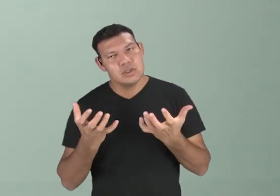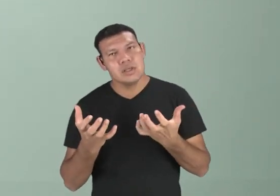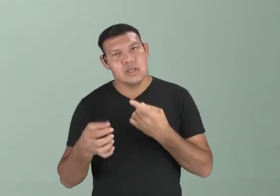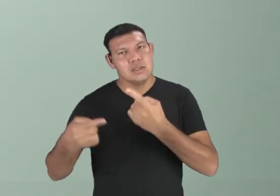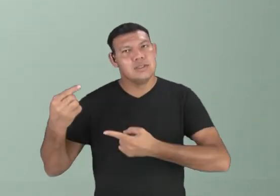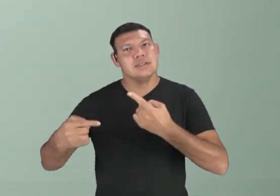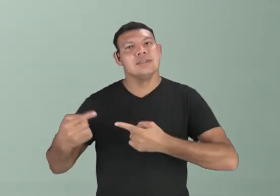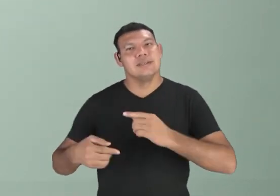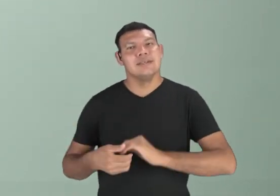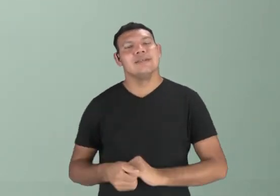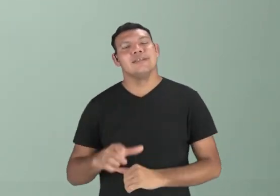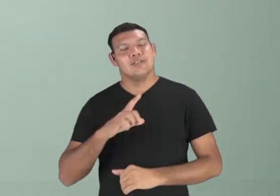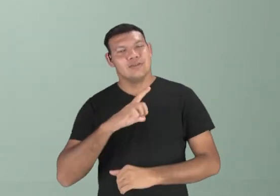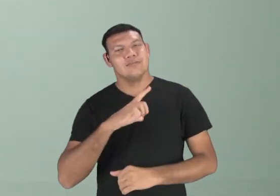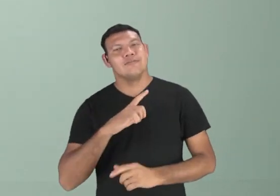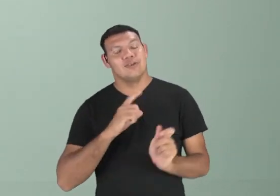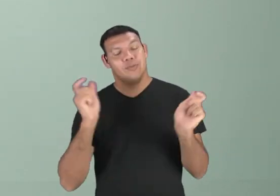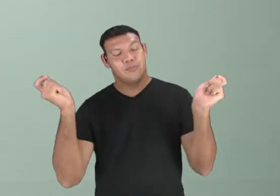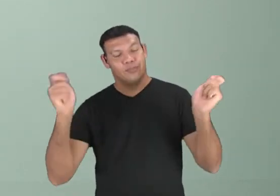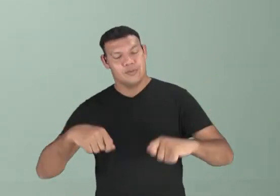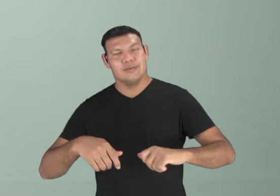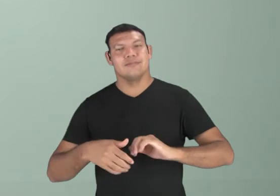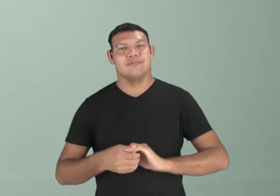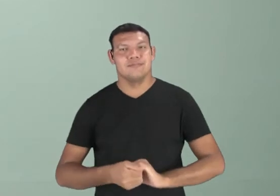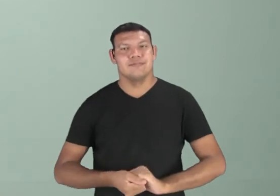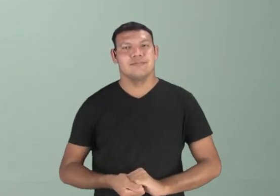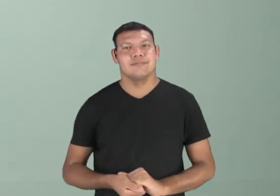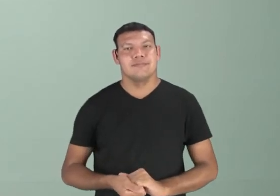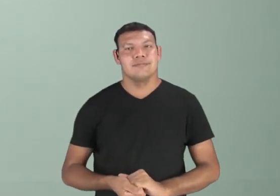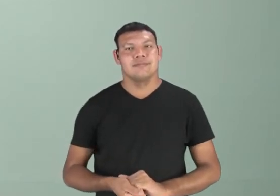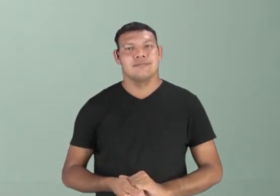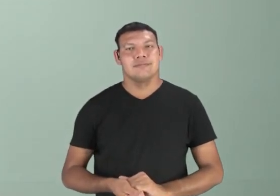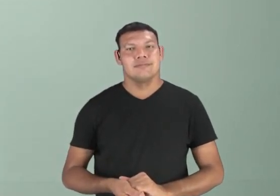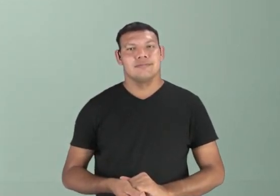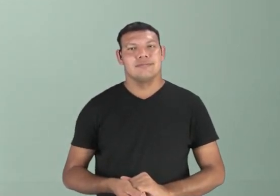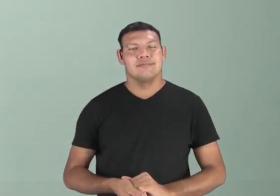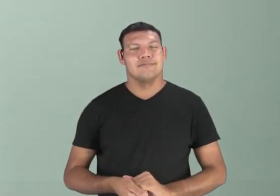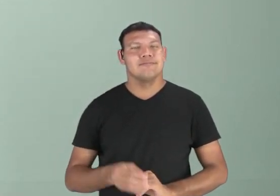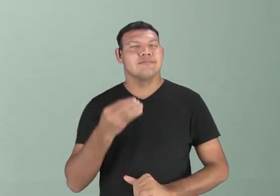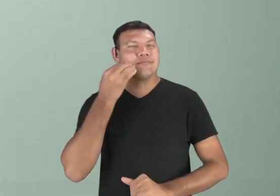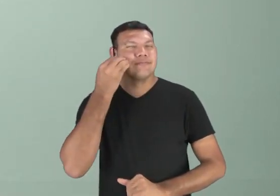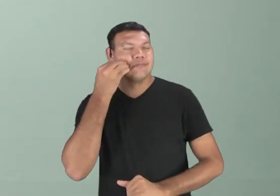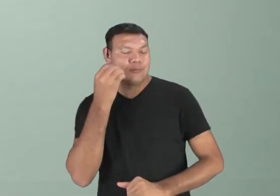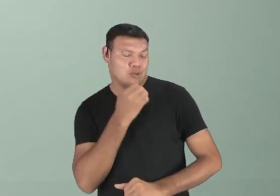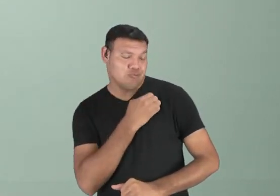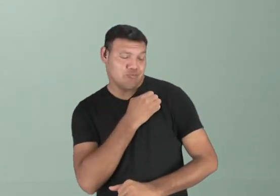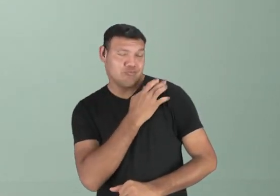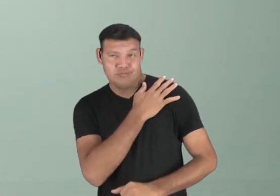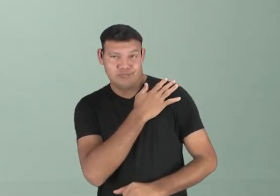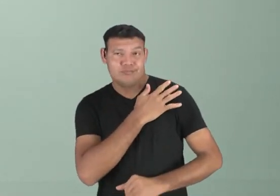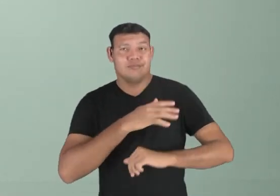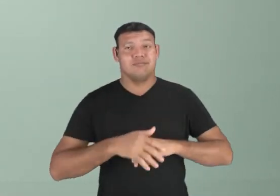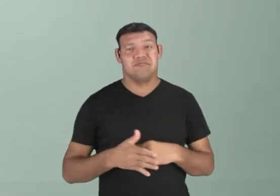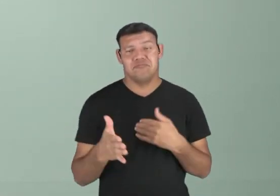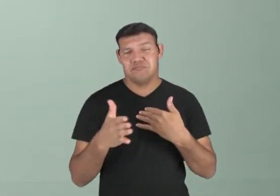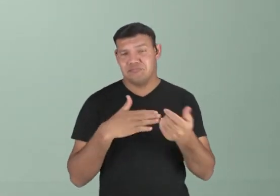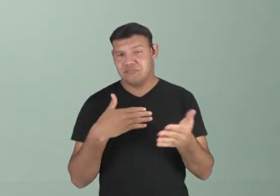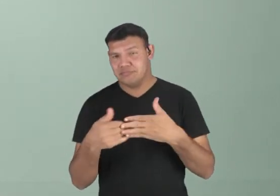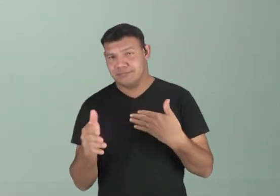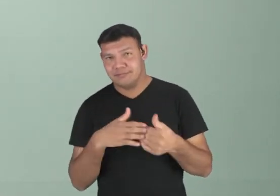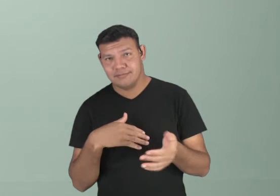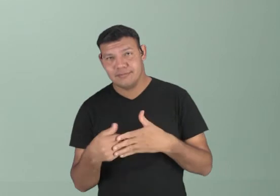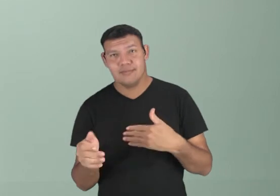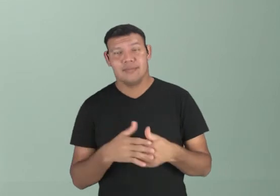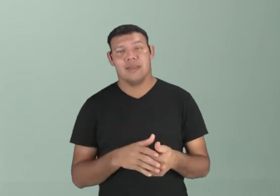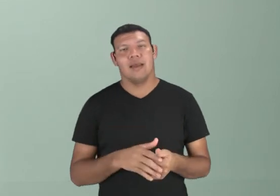atuais, ainda temos essa possibilidade de fazer isso, né? Essa questão de tentar discriminar, seja de qualquer forma,